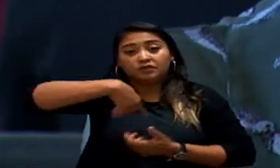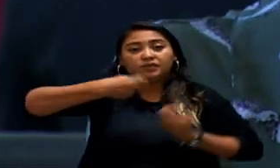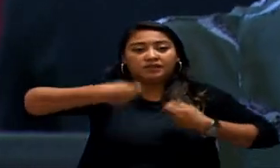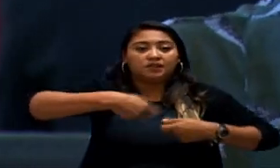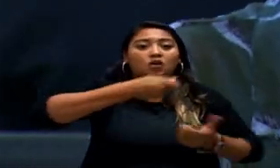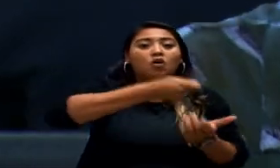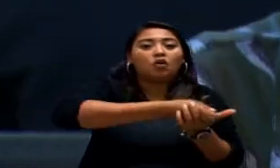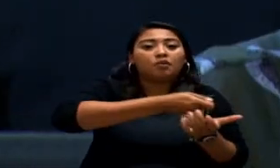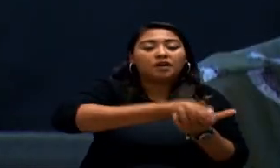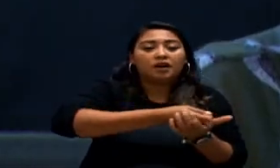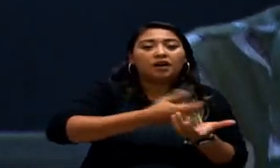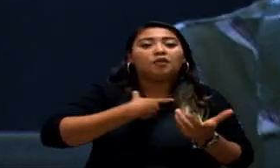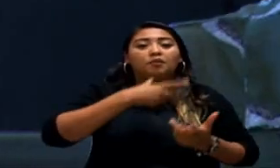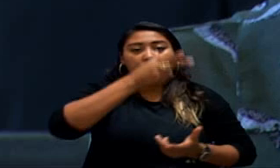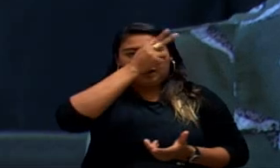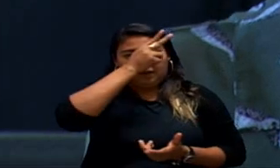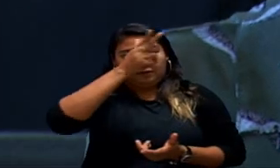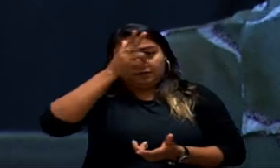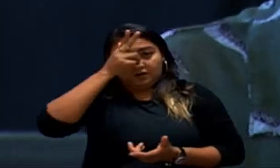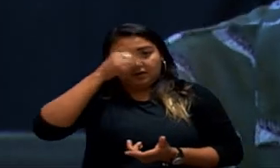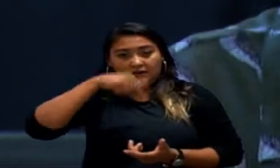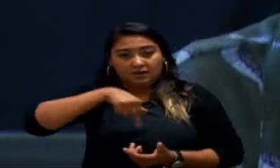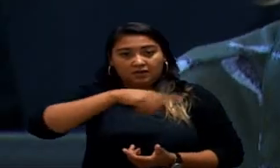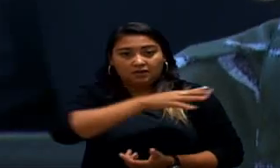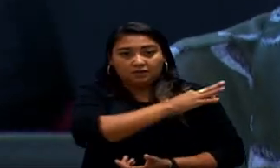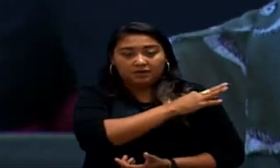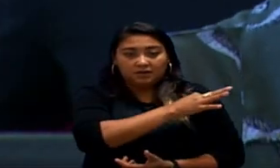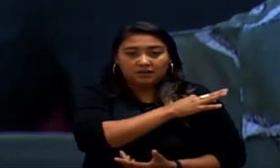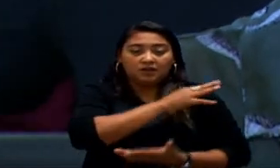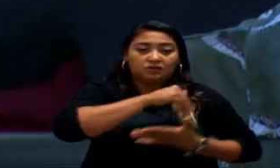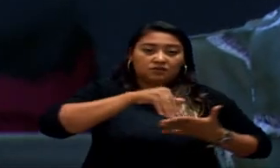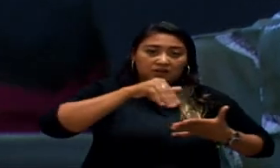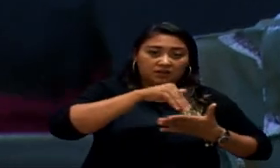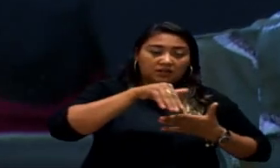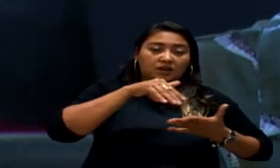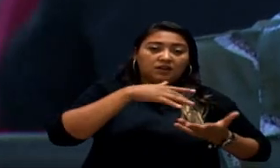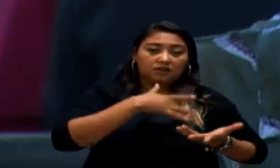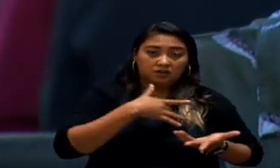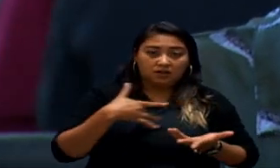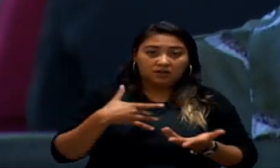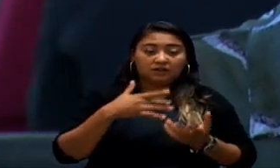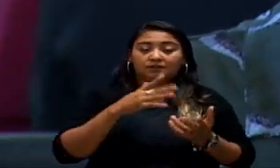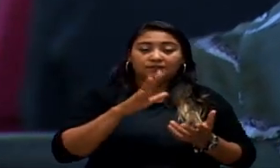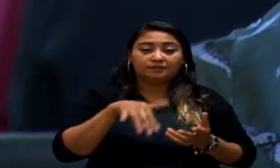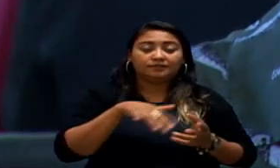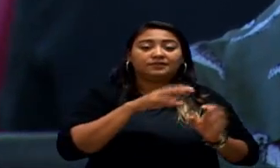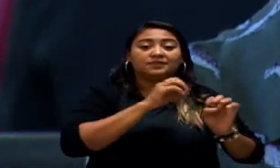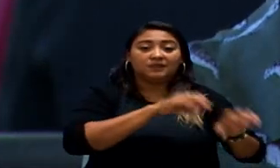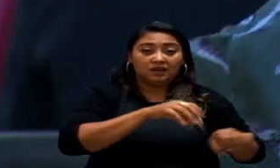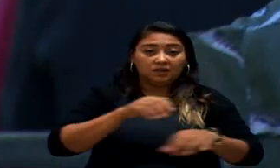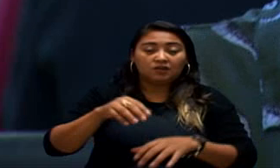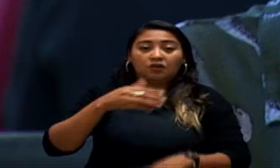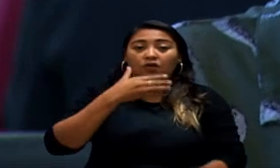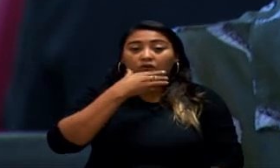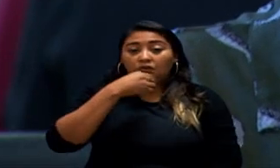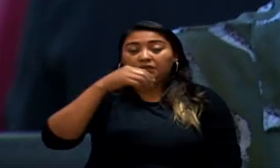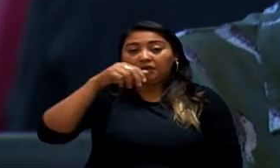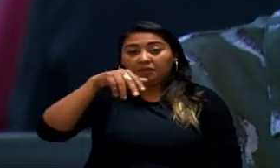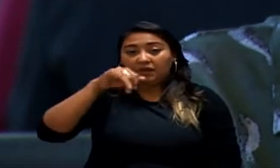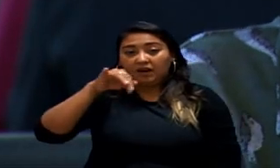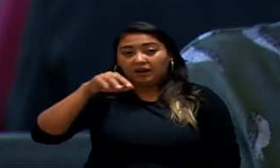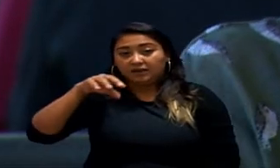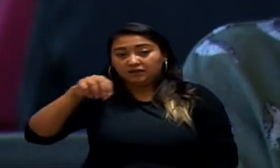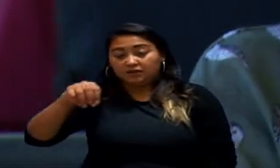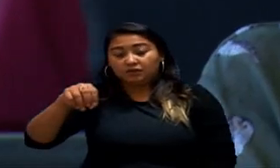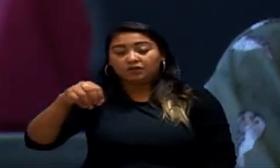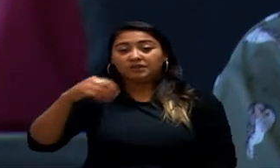vereador, o prefeito da cidade, o secretário da saúde, da educação, inclusive o Márcio Carrara, que a gente sabe que